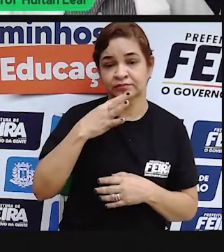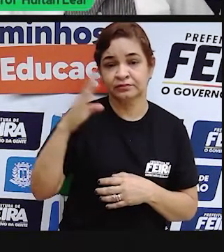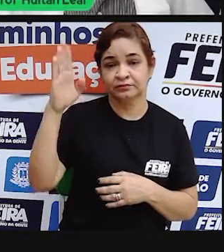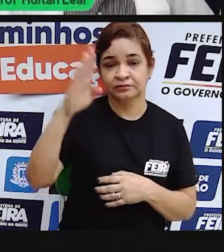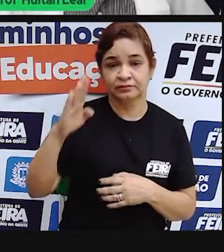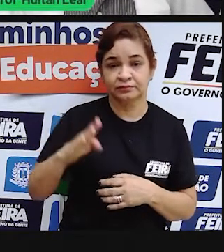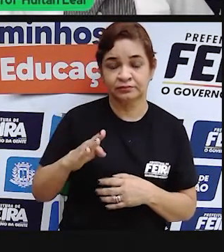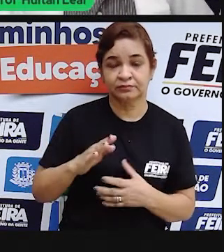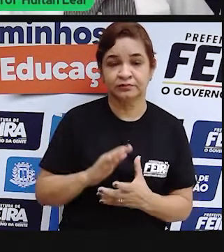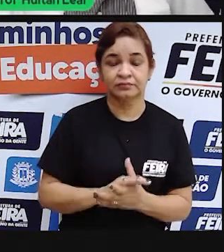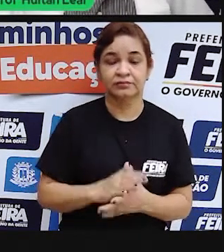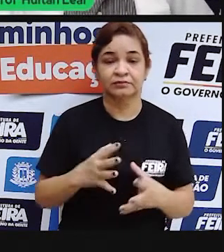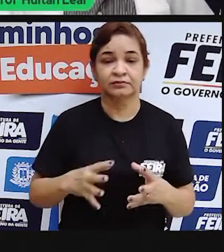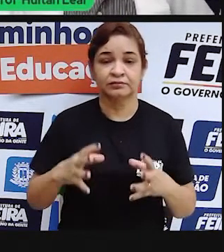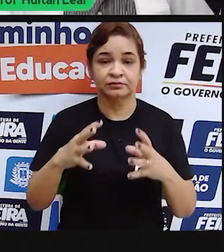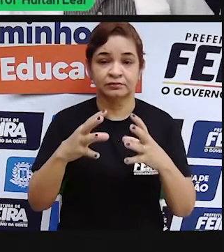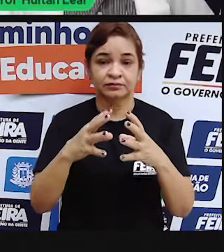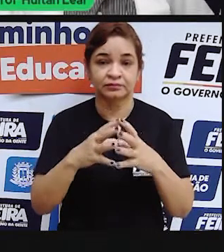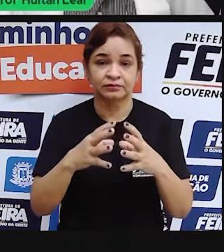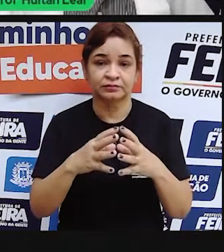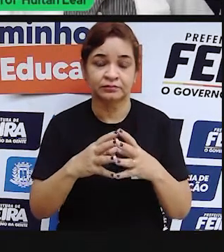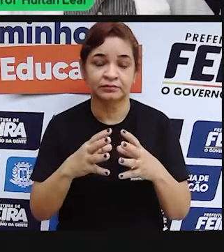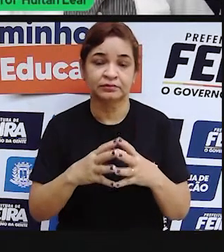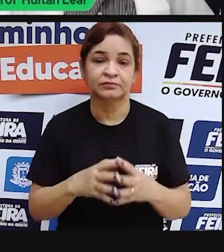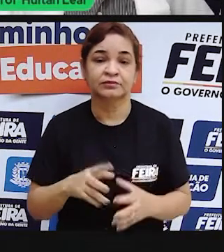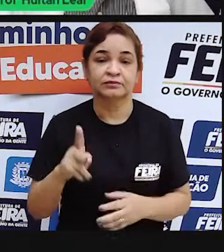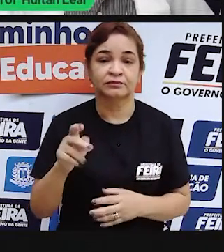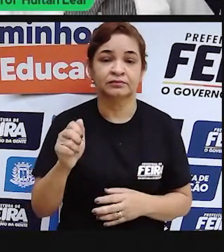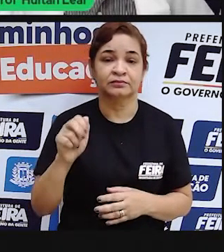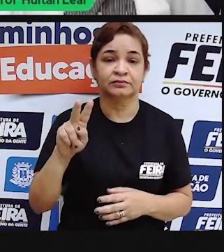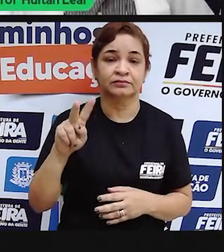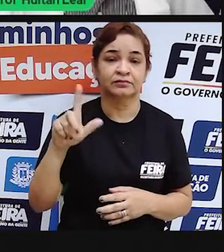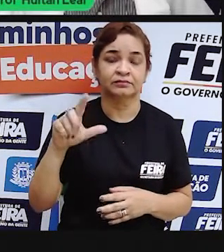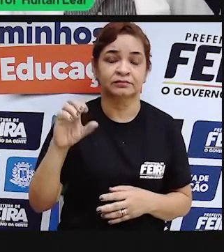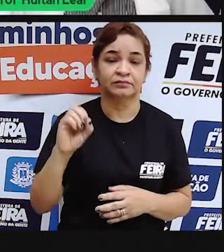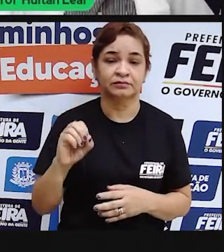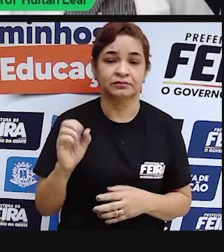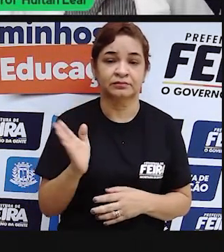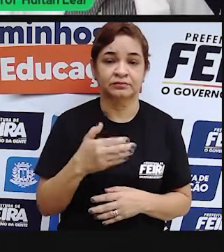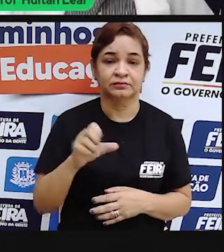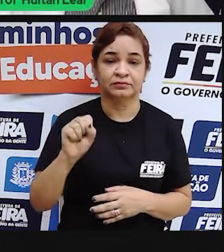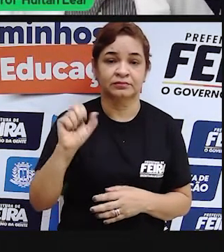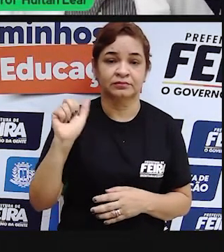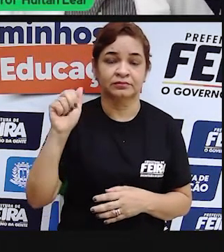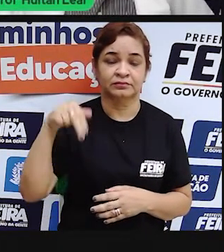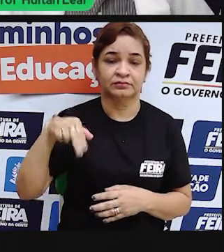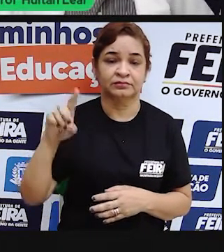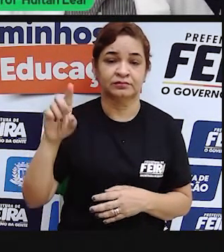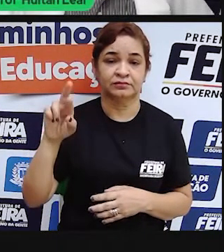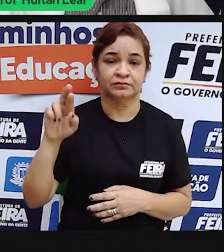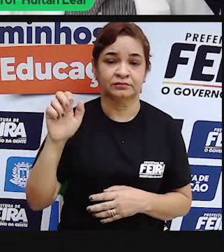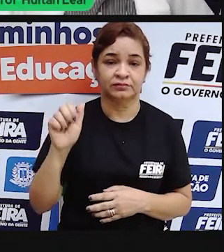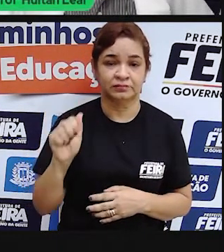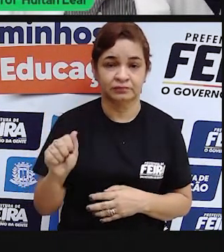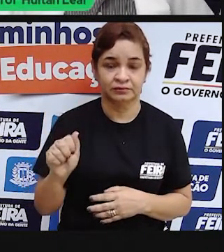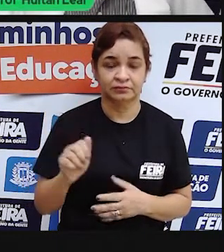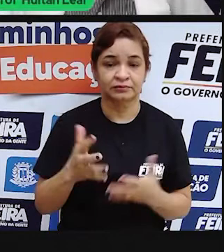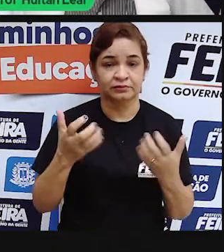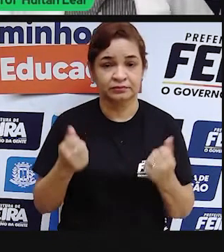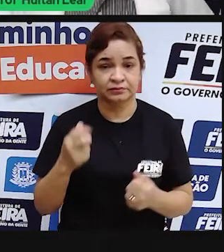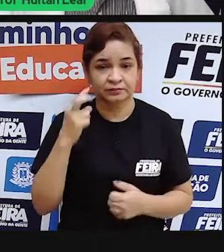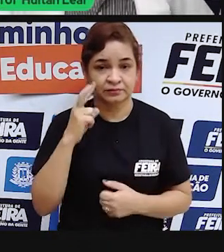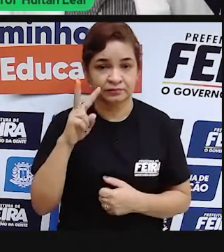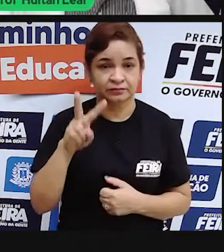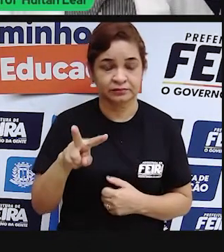todo, formada por Paulo Tatite e Sandra Pérez. Ok? Vamos